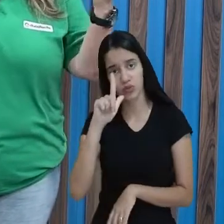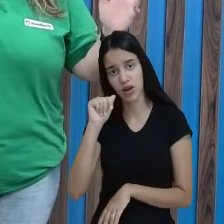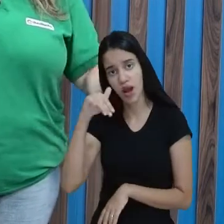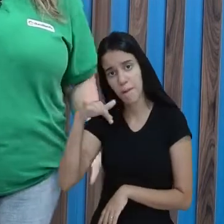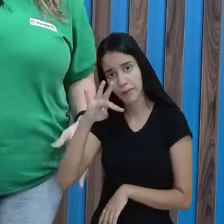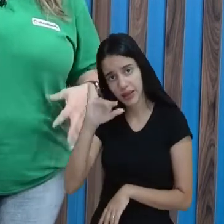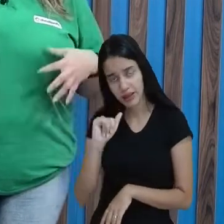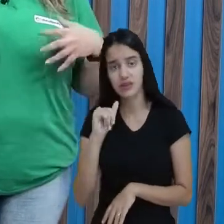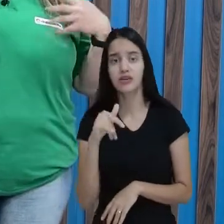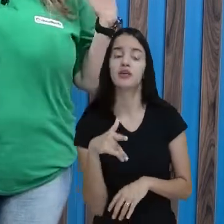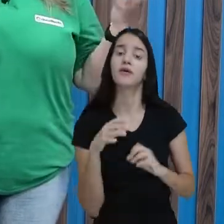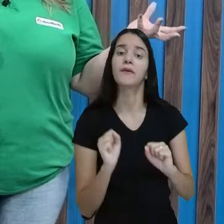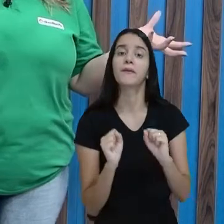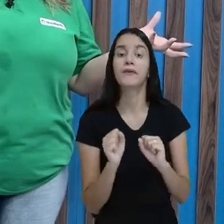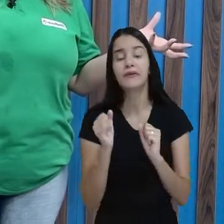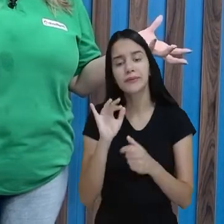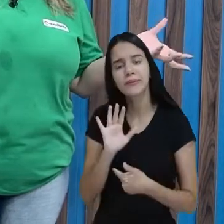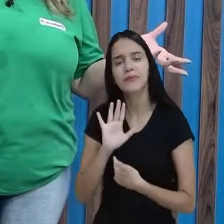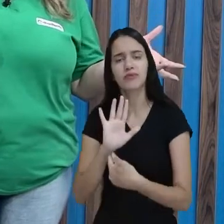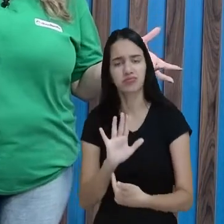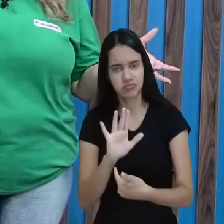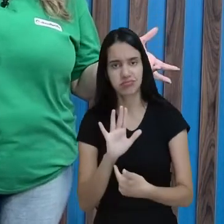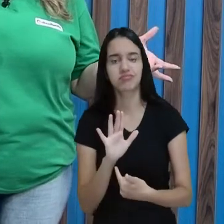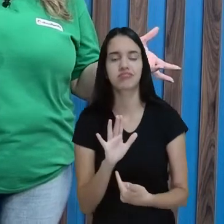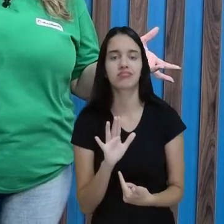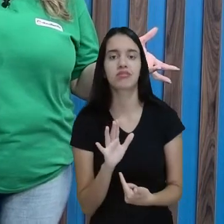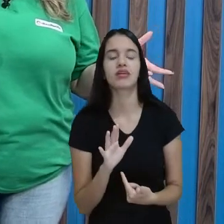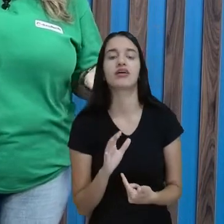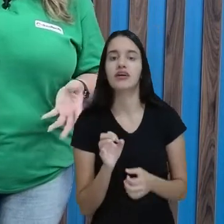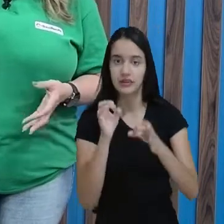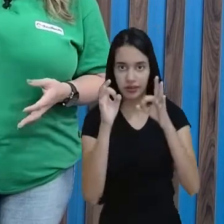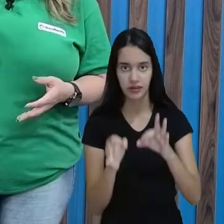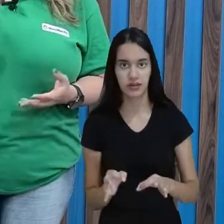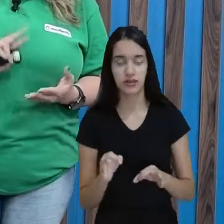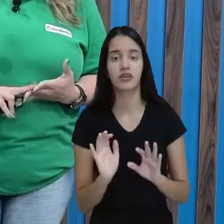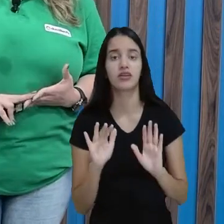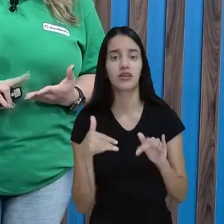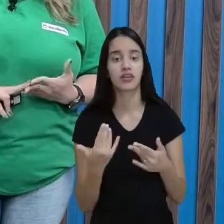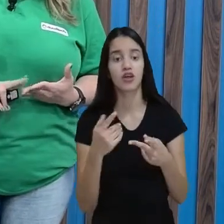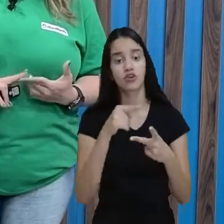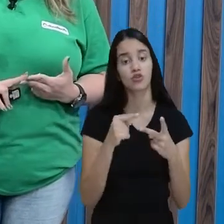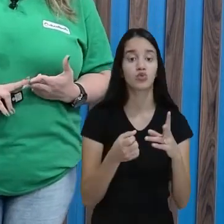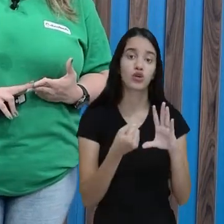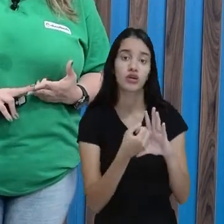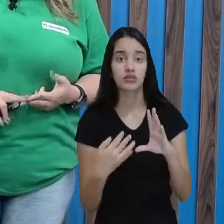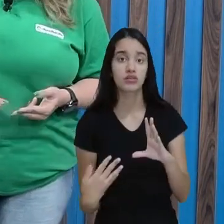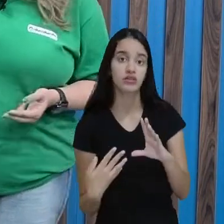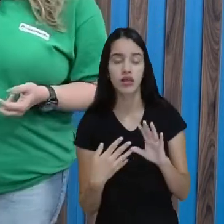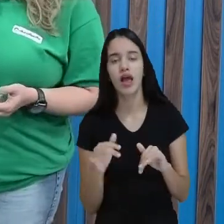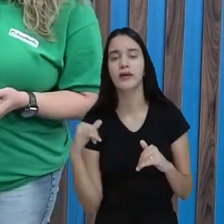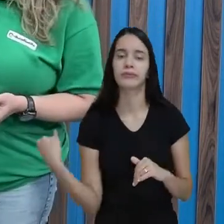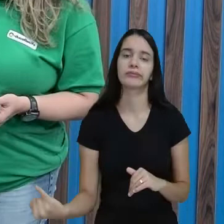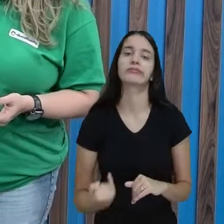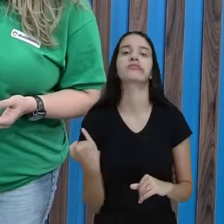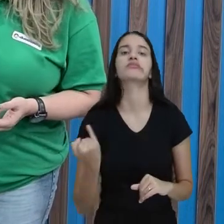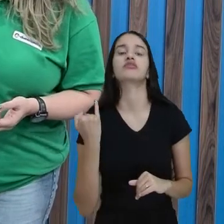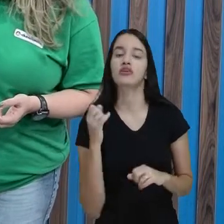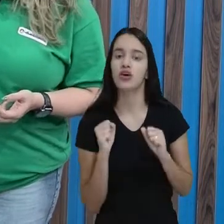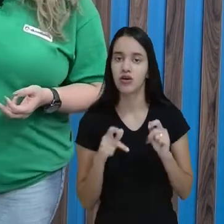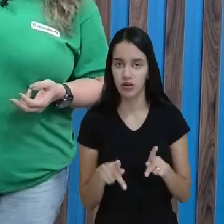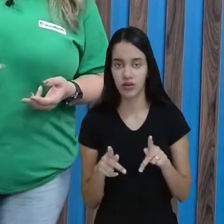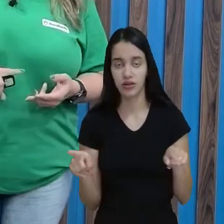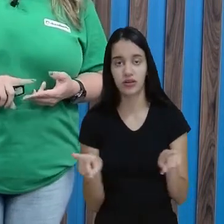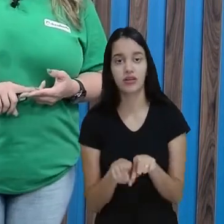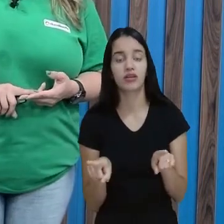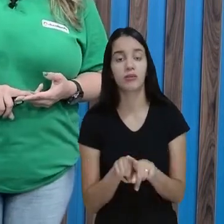se aparecer, né, nesse indivíduo, tá certo? Então, essas duas características aí são bem importantes, tá? Tanto